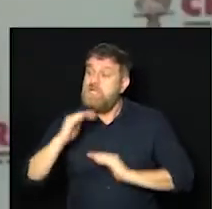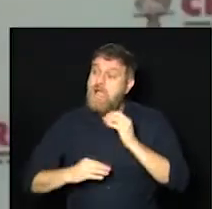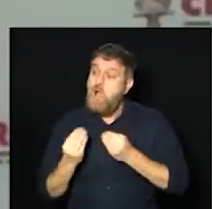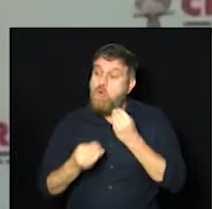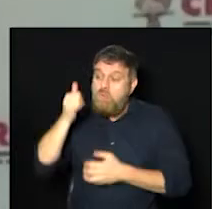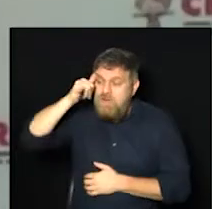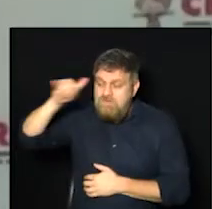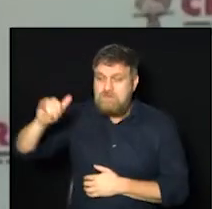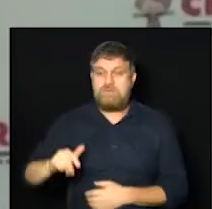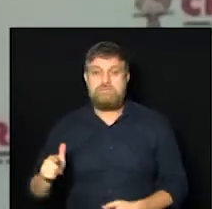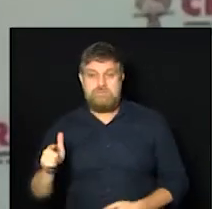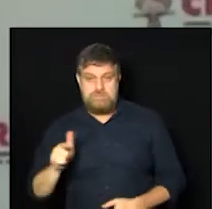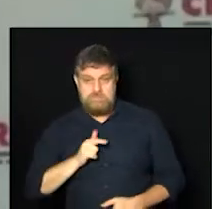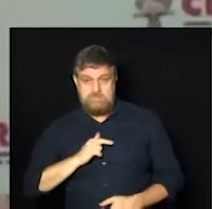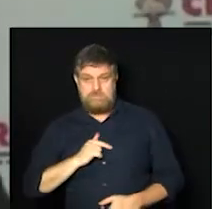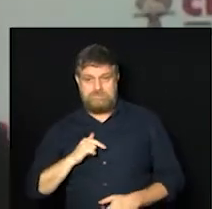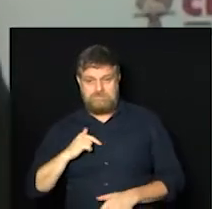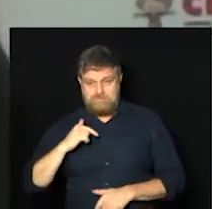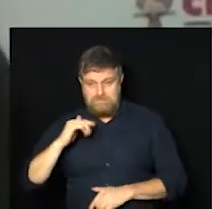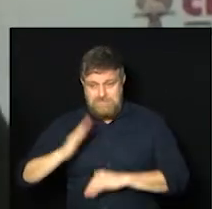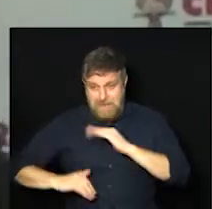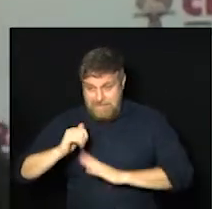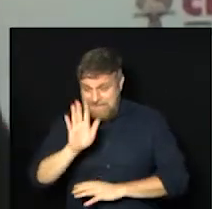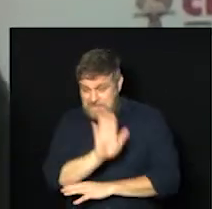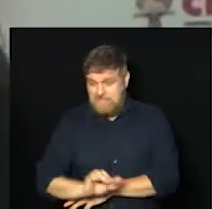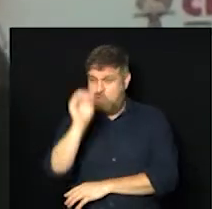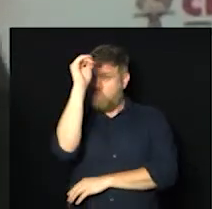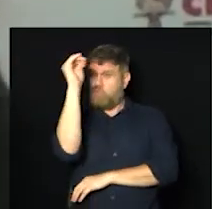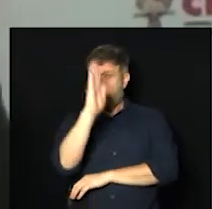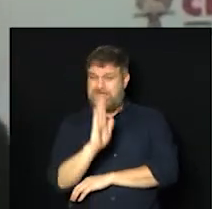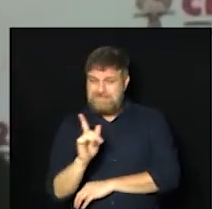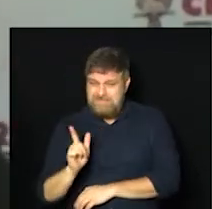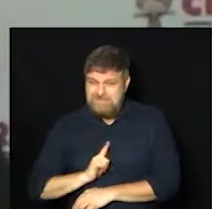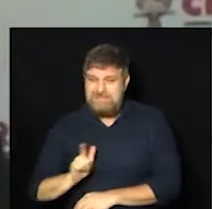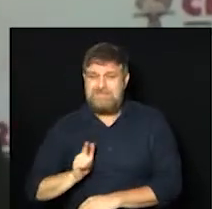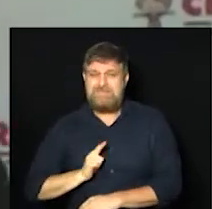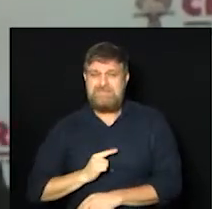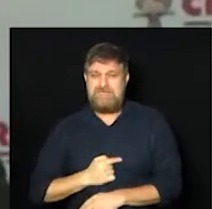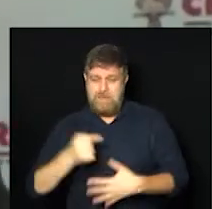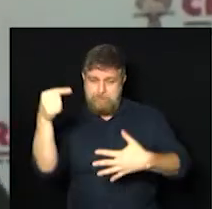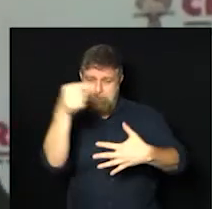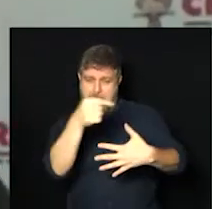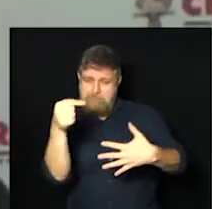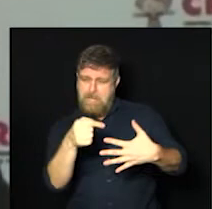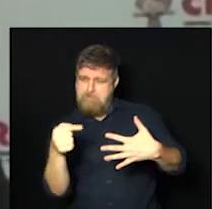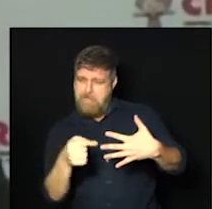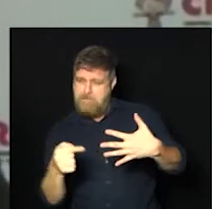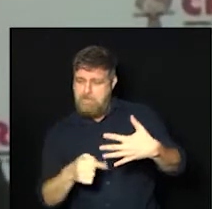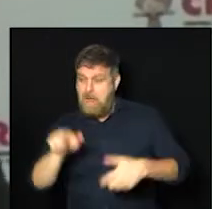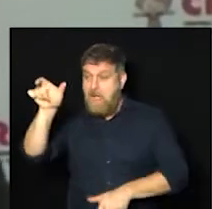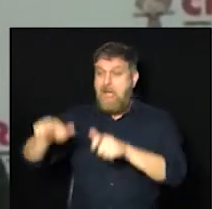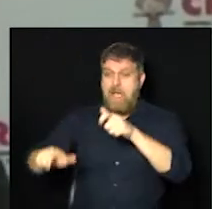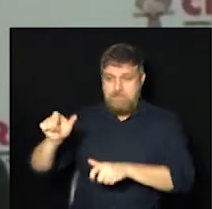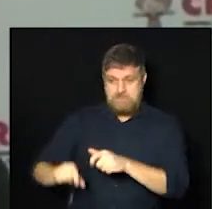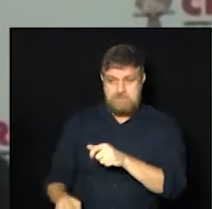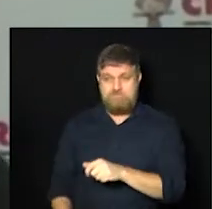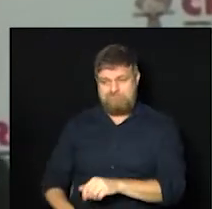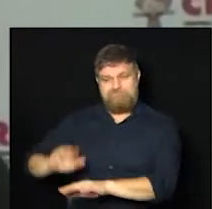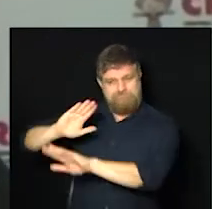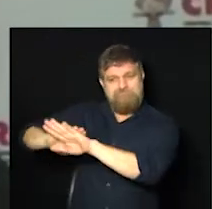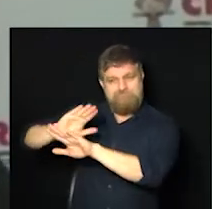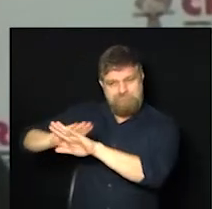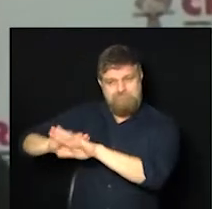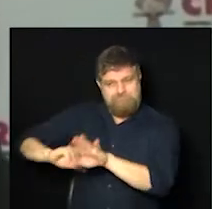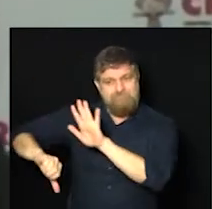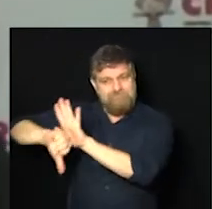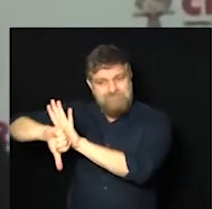Olha, os trabalhos, né, no Brasil, a gente tem trabalhos muito pontuais em relação aos autores de violência sexual, né? Existem